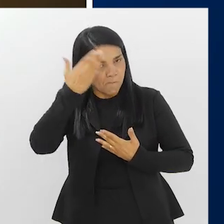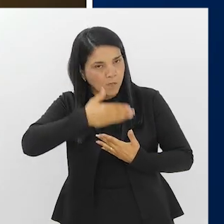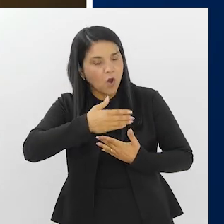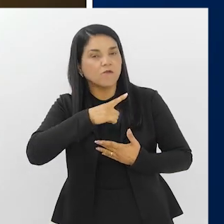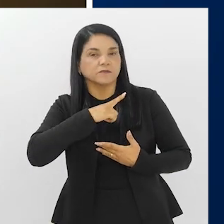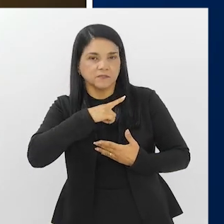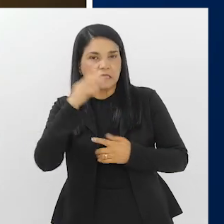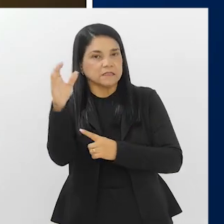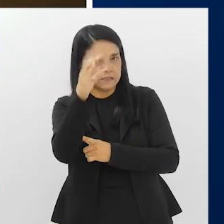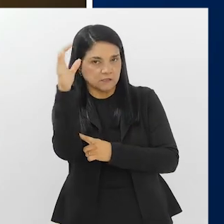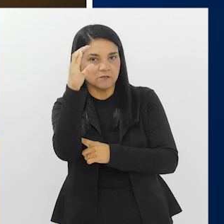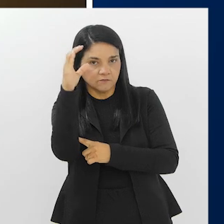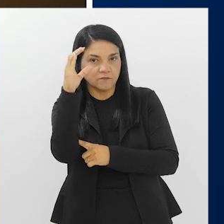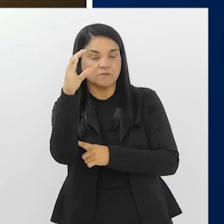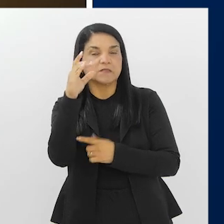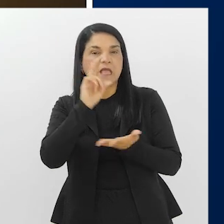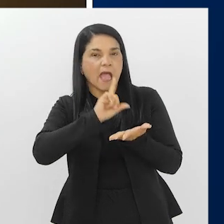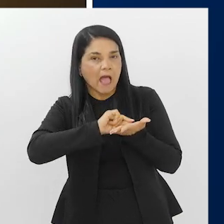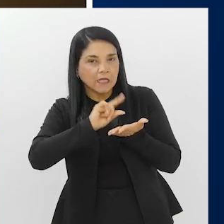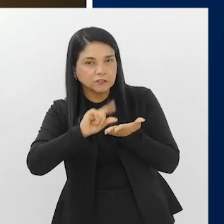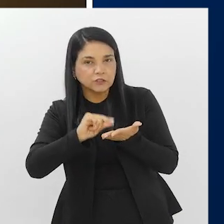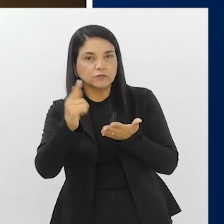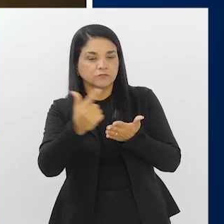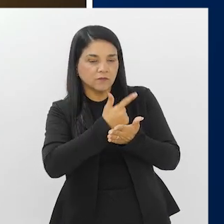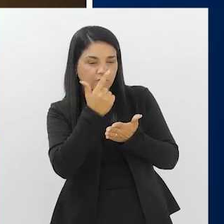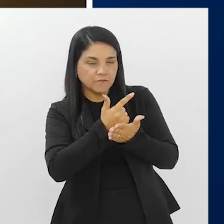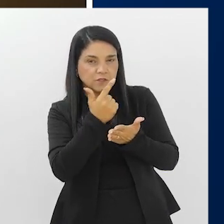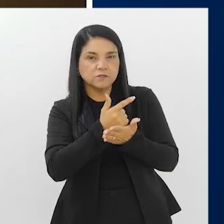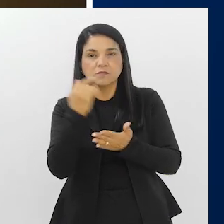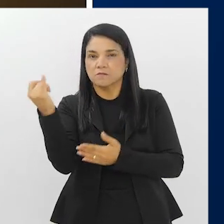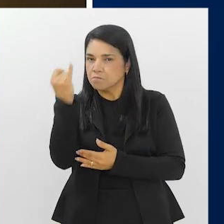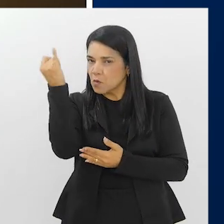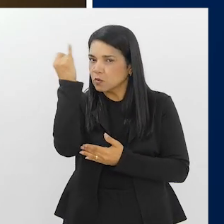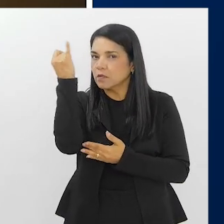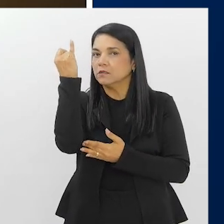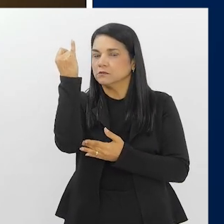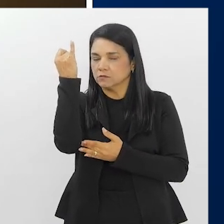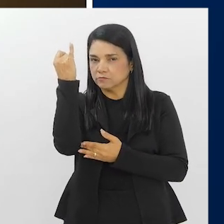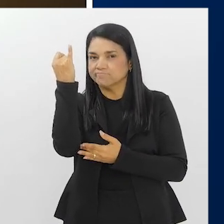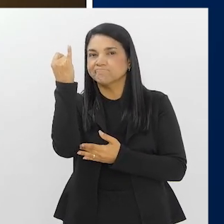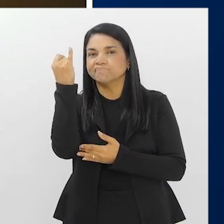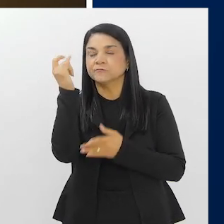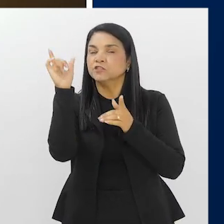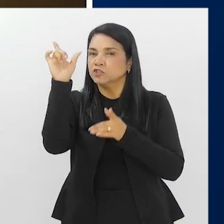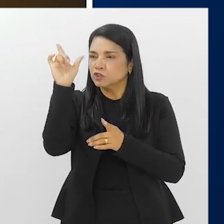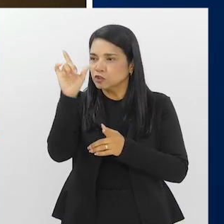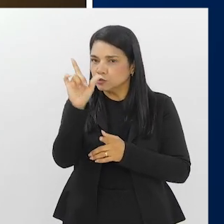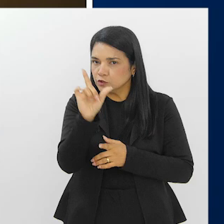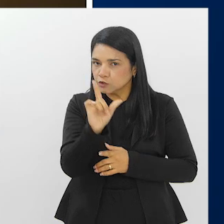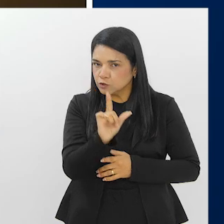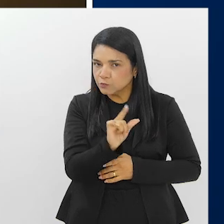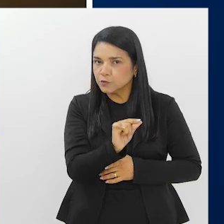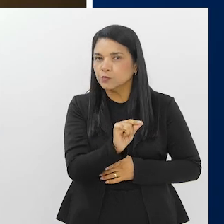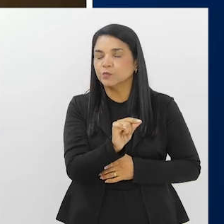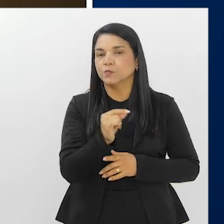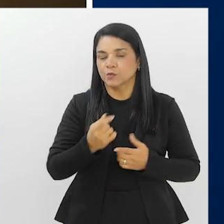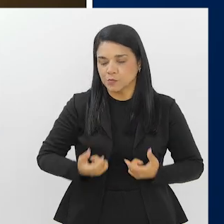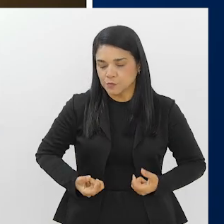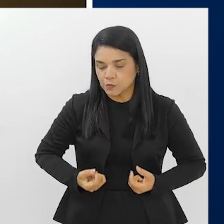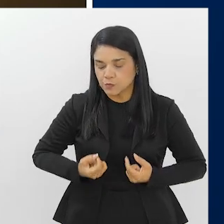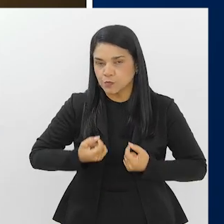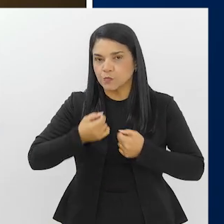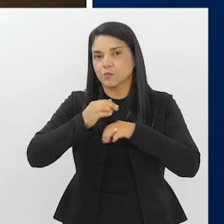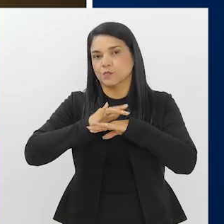comprovado sim, cientificamente, a gente tem artigos em revistas importantes e renomadas de que diminui a incidência, ao